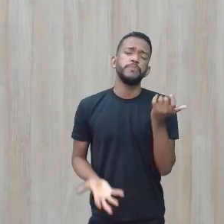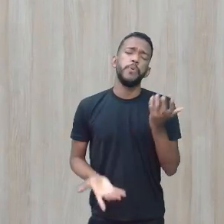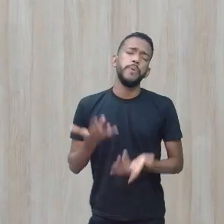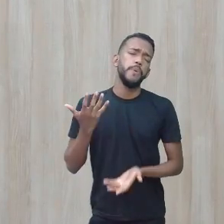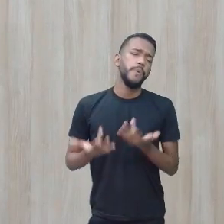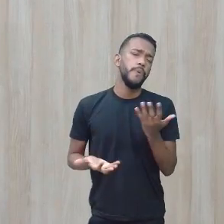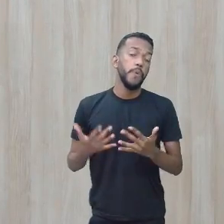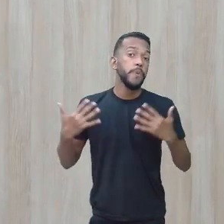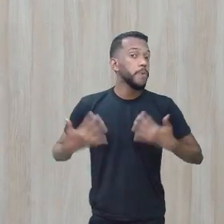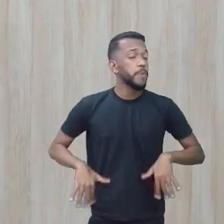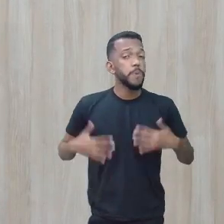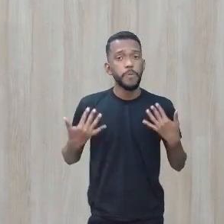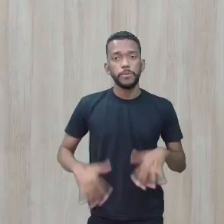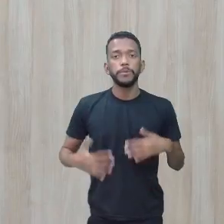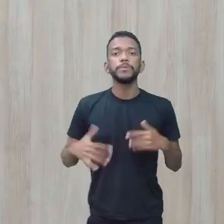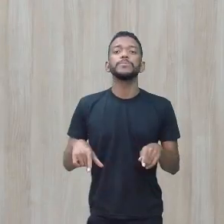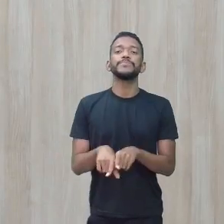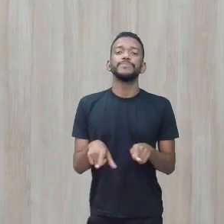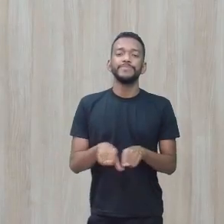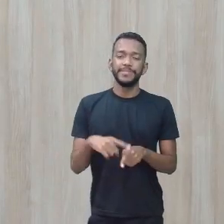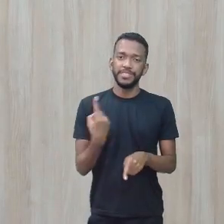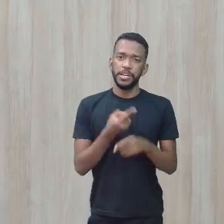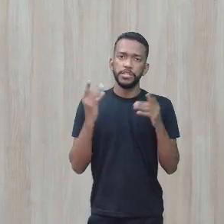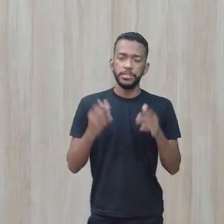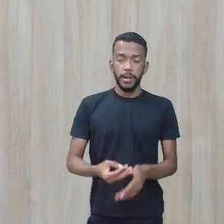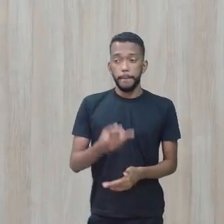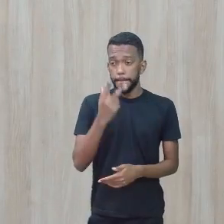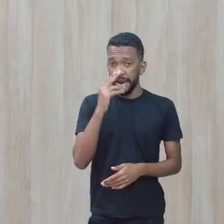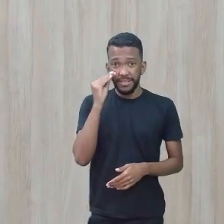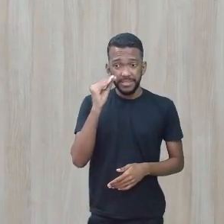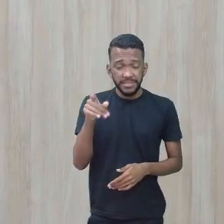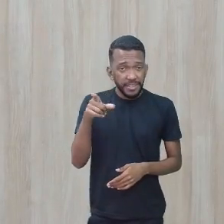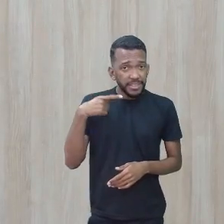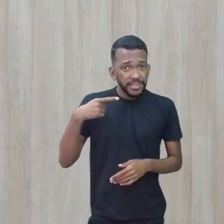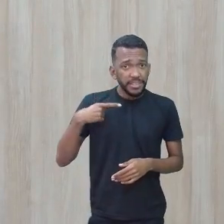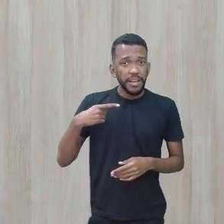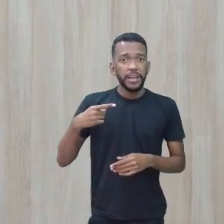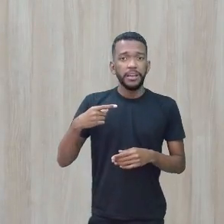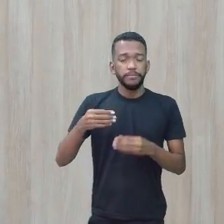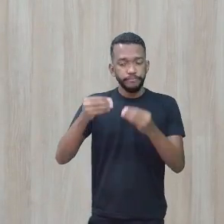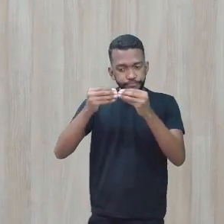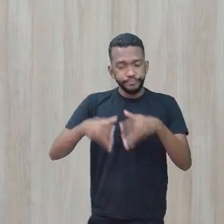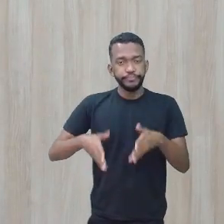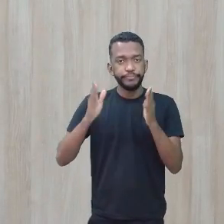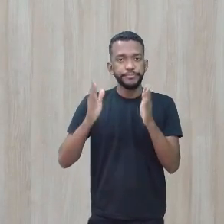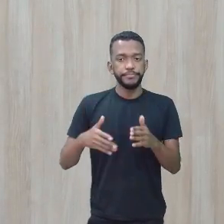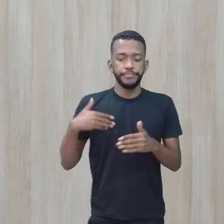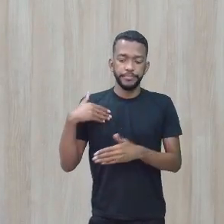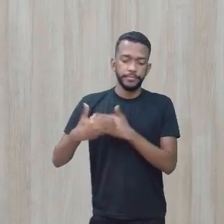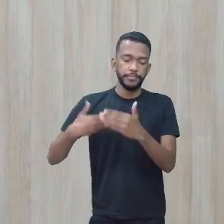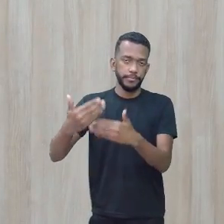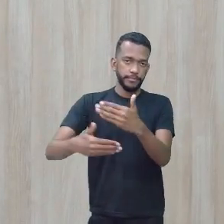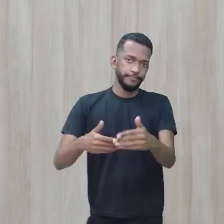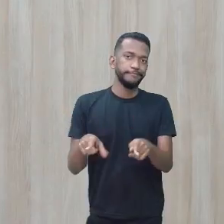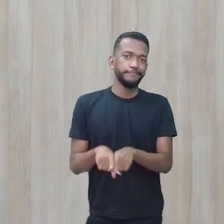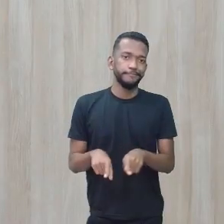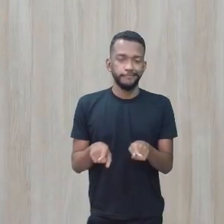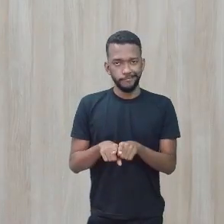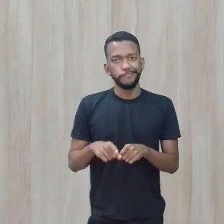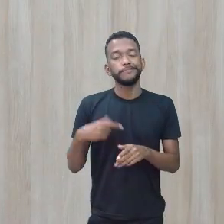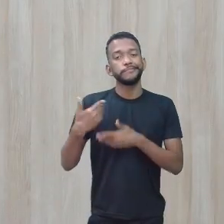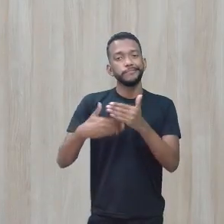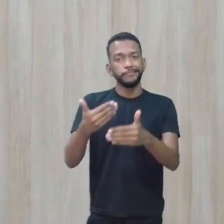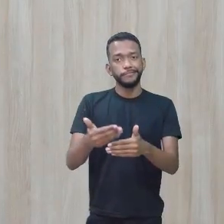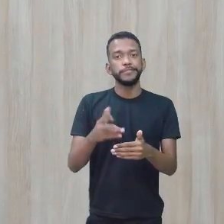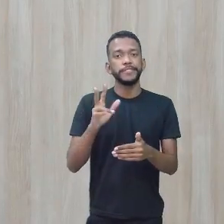a gente está criando, né, danos e para as próximas gerações, que as próximas